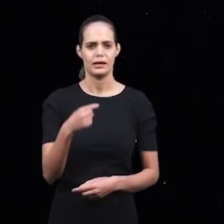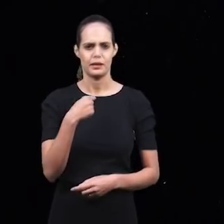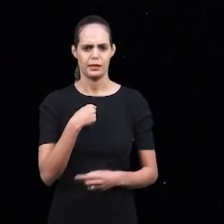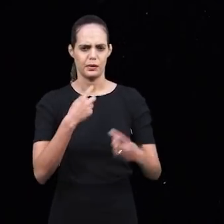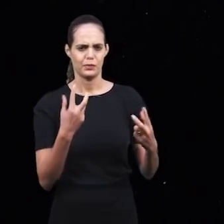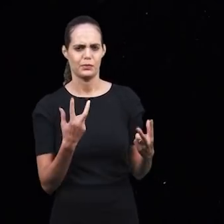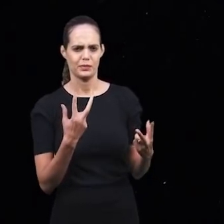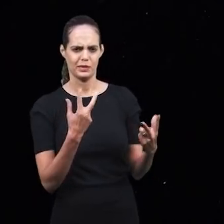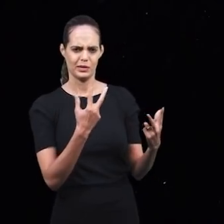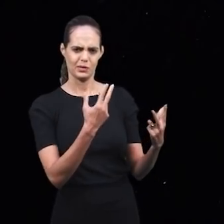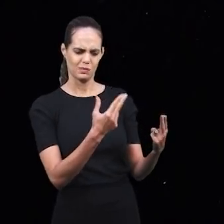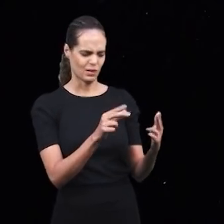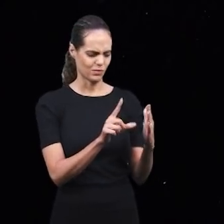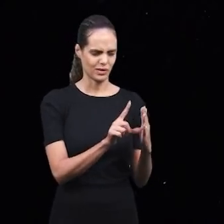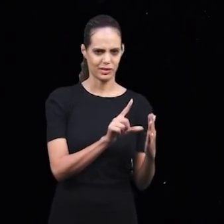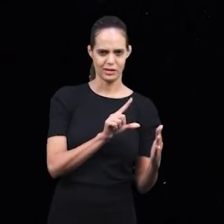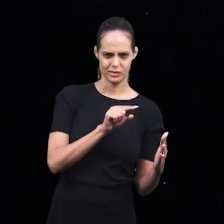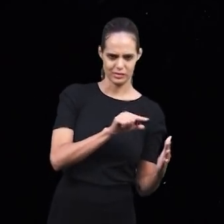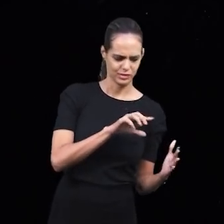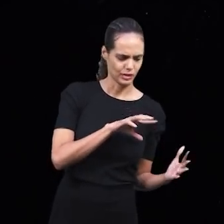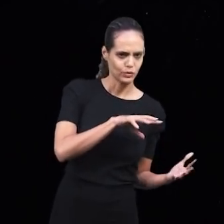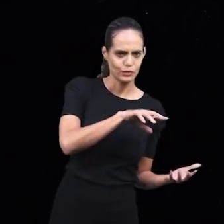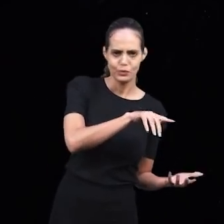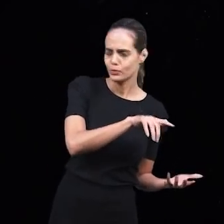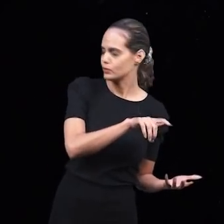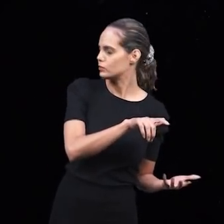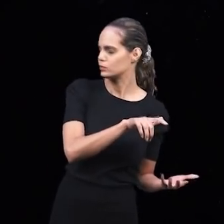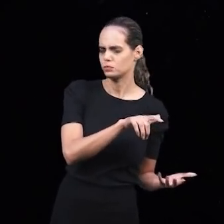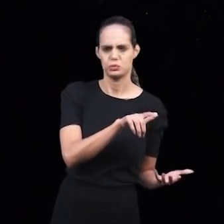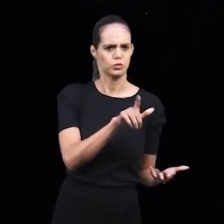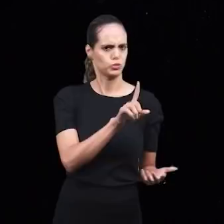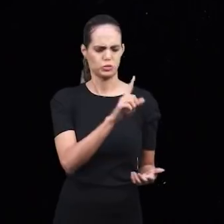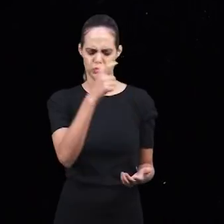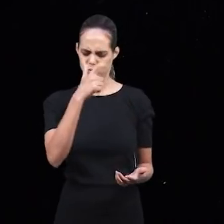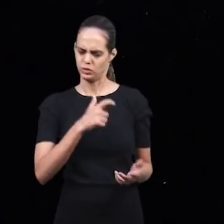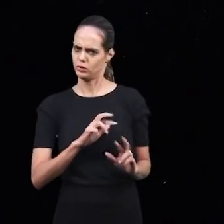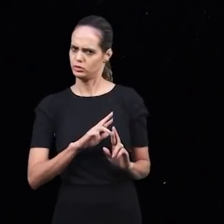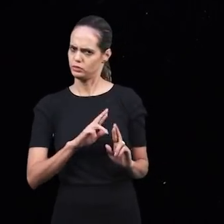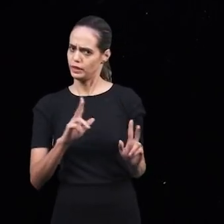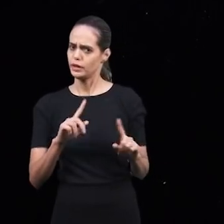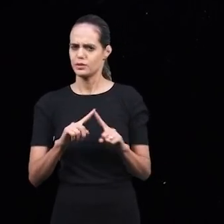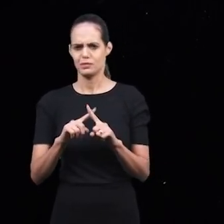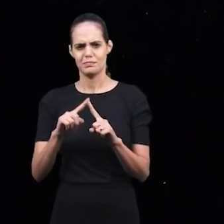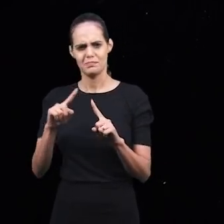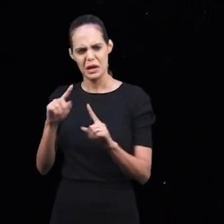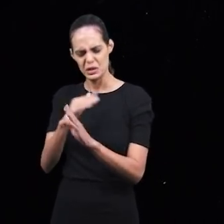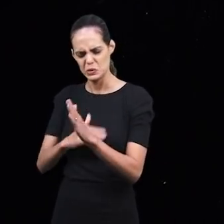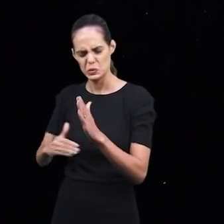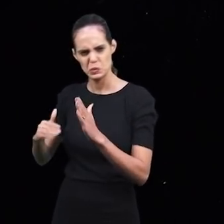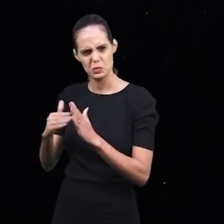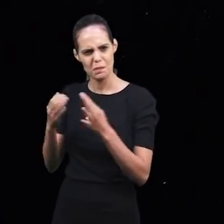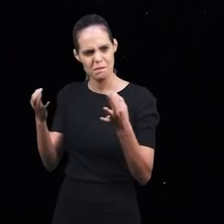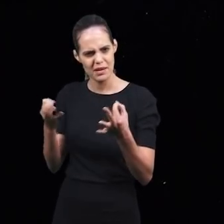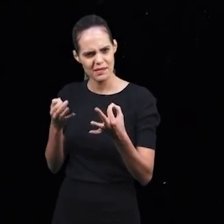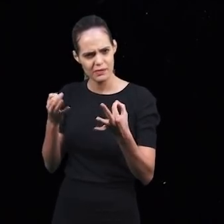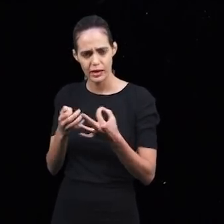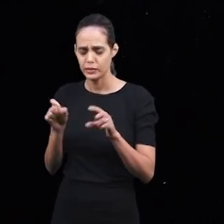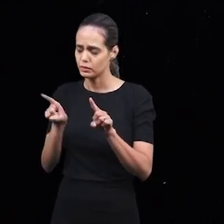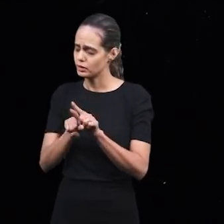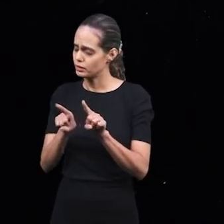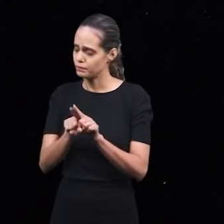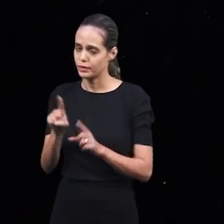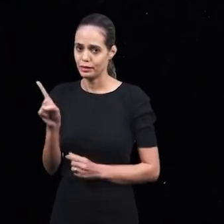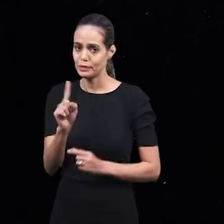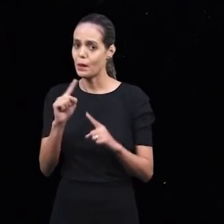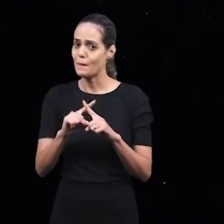Aquilo que fui não sou mais, nem sou tudo que devo ser. Já